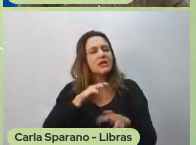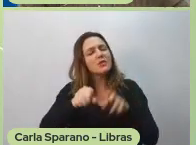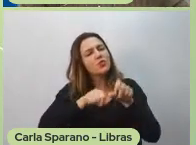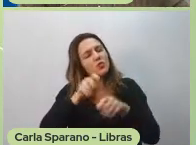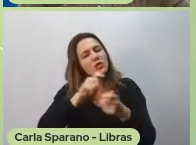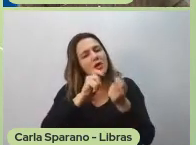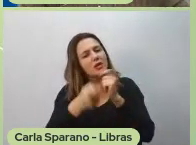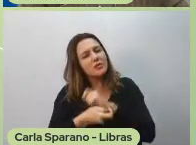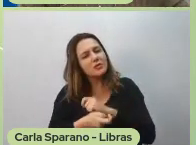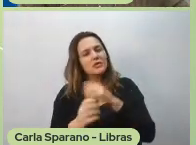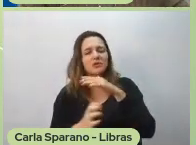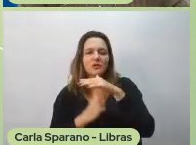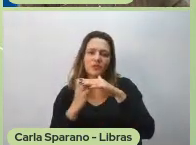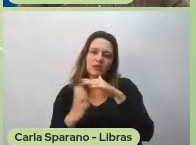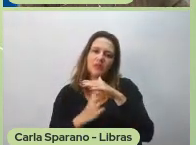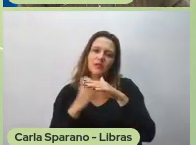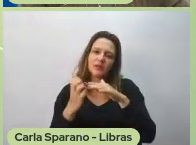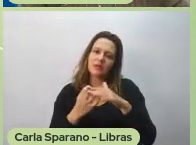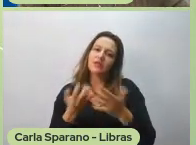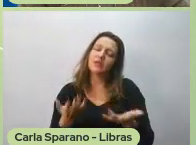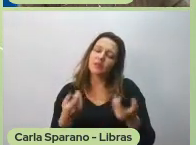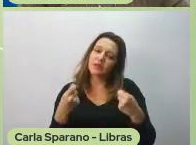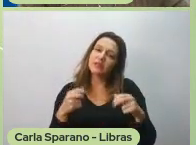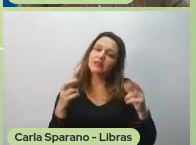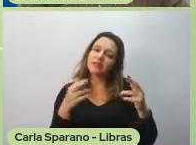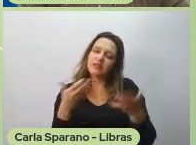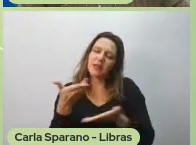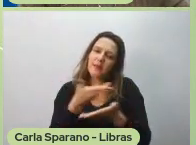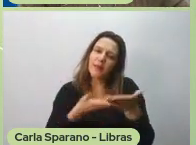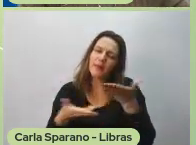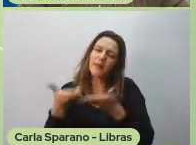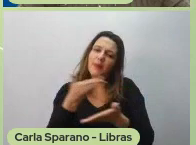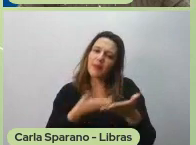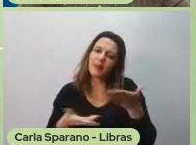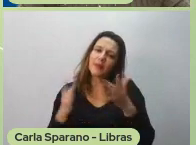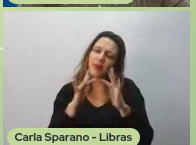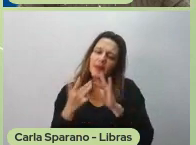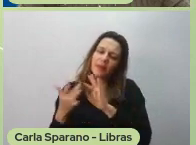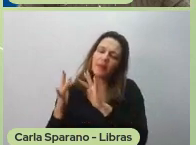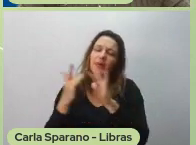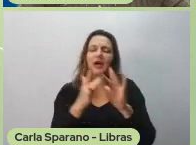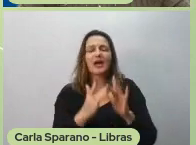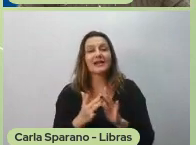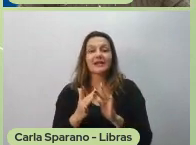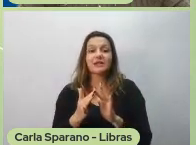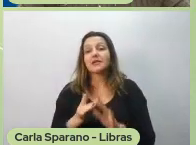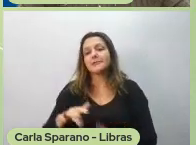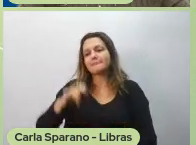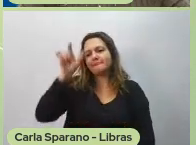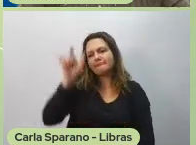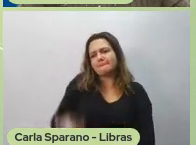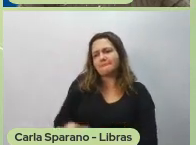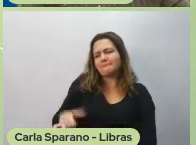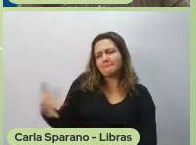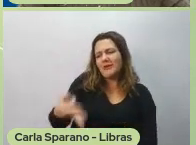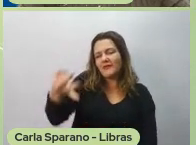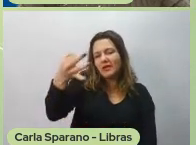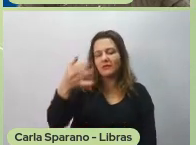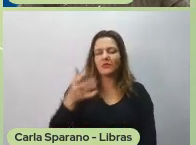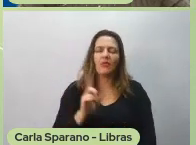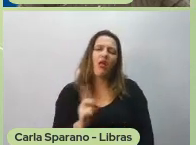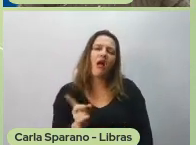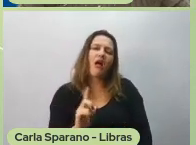Essa jornada é uma jornada que a gente tem que fazer em rede, conectado. Ninguém é perfeito, ninguém chegou lá, Samuel, aquela tua